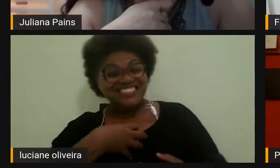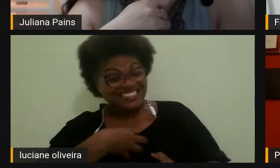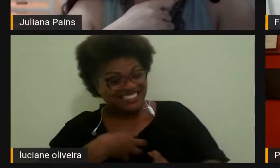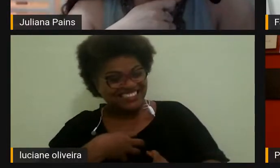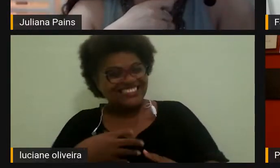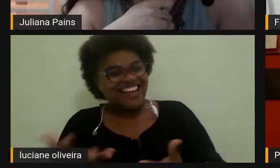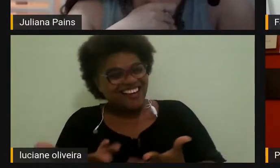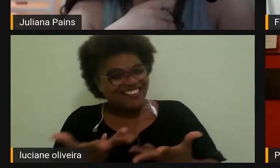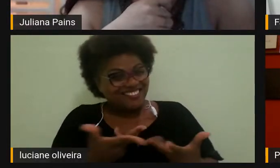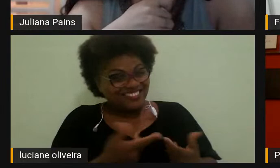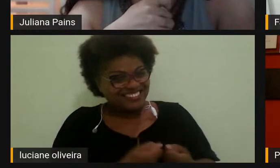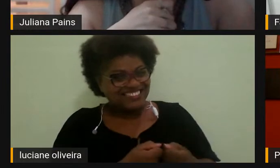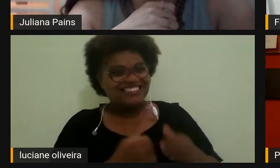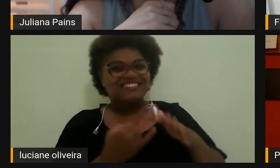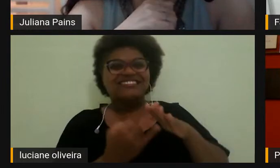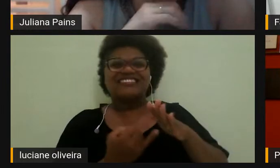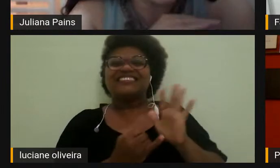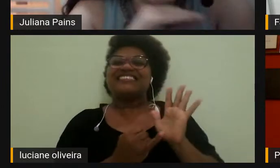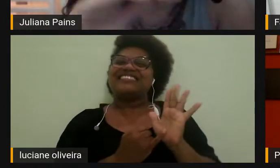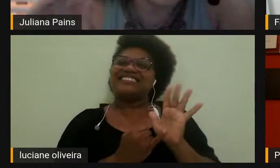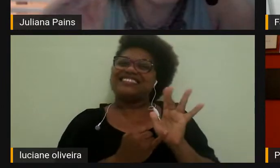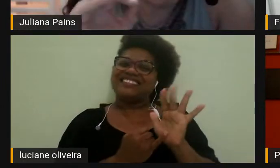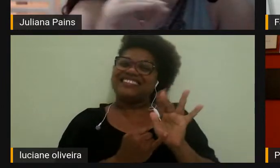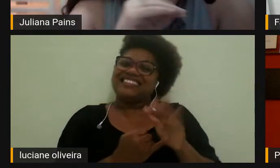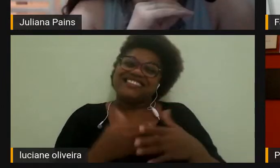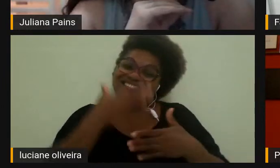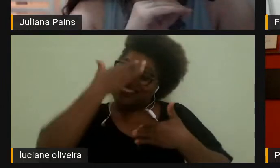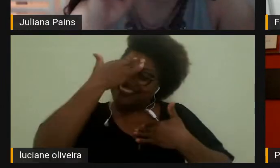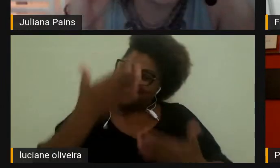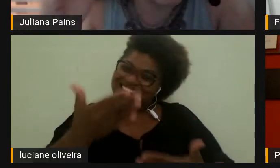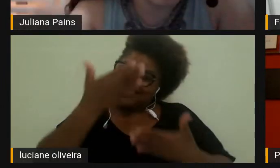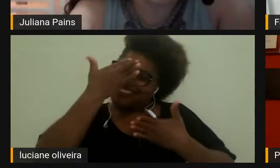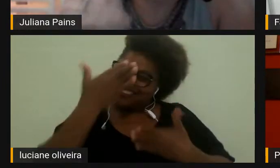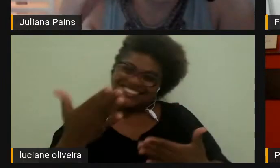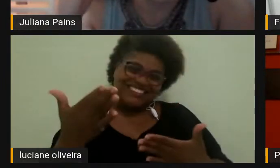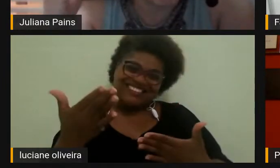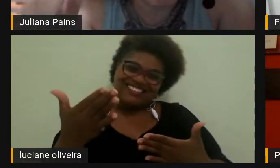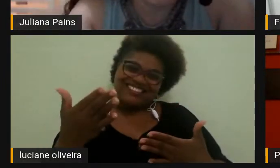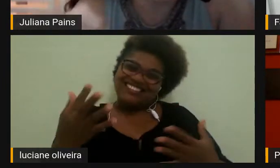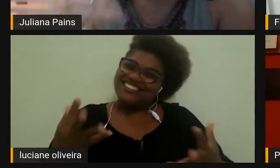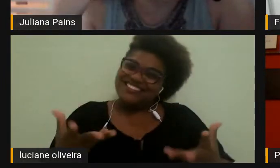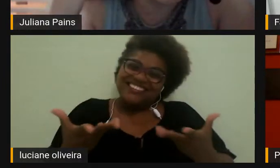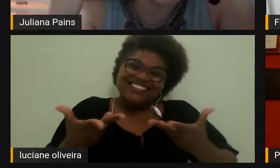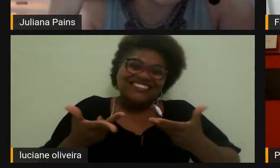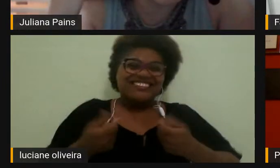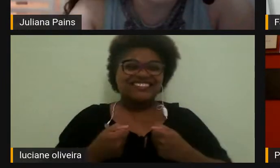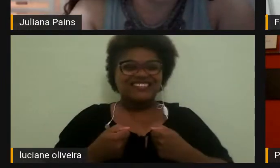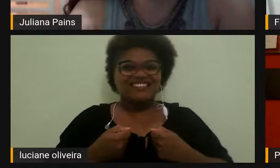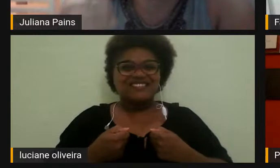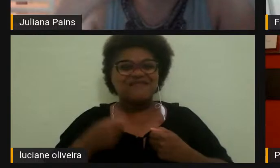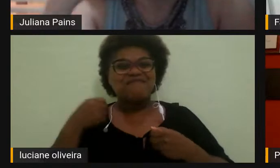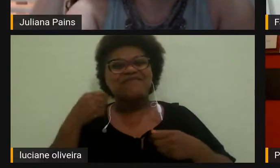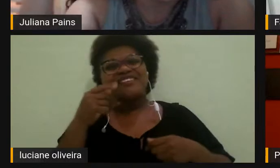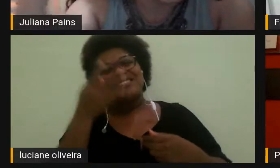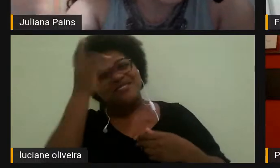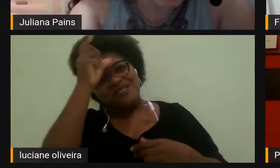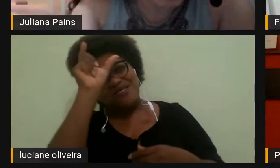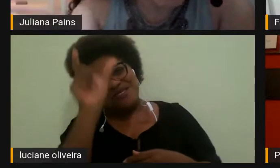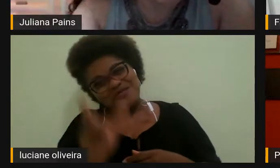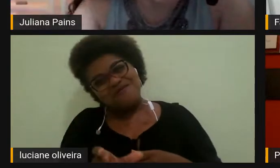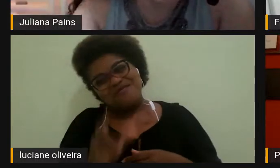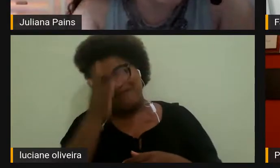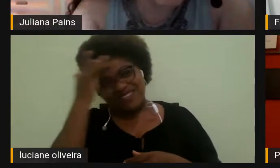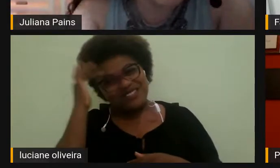pelo nosso câmpus e só te agradecer mesmo assim eu tô encantada é a palavra pela sua pessoa pela palestra pelo seu trabalho se desenvolve